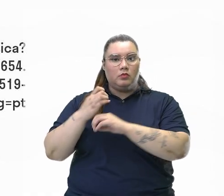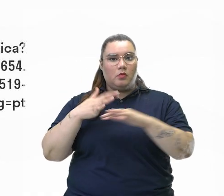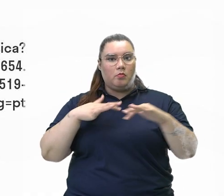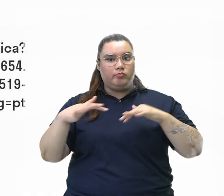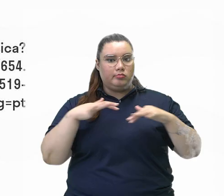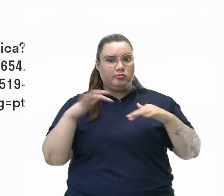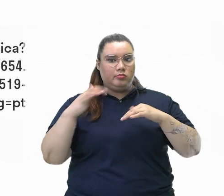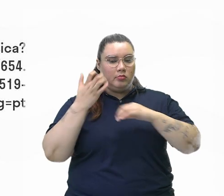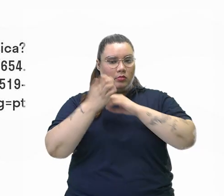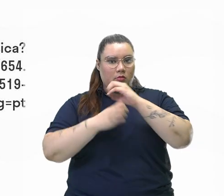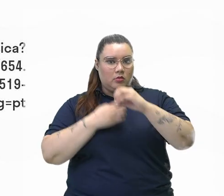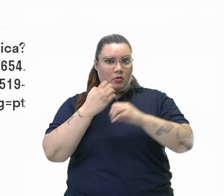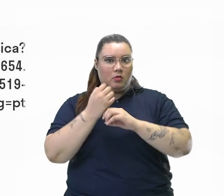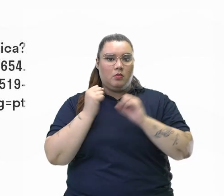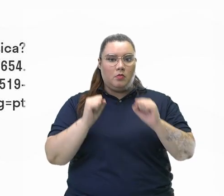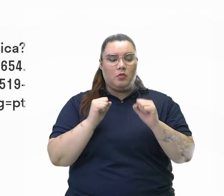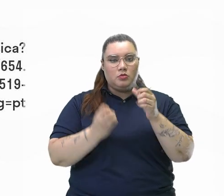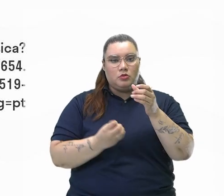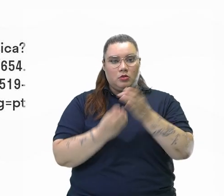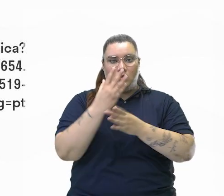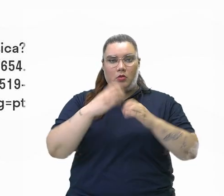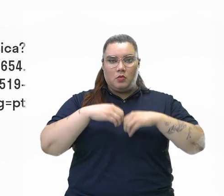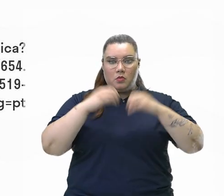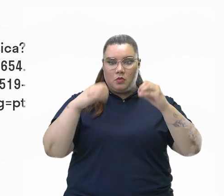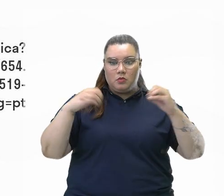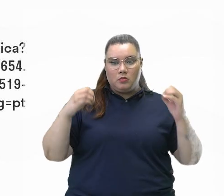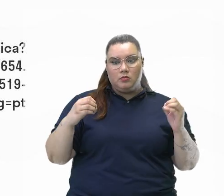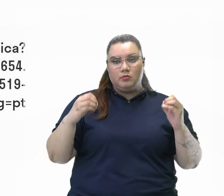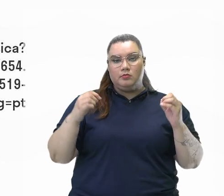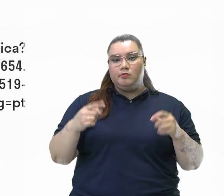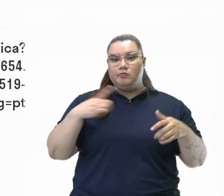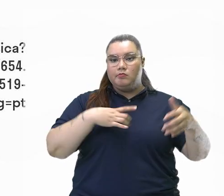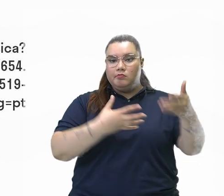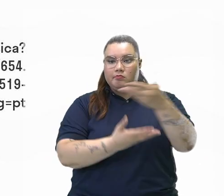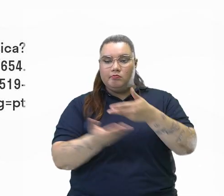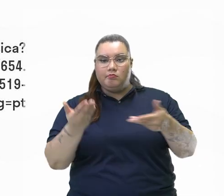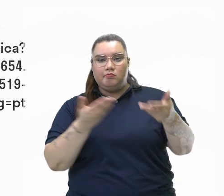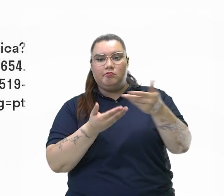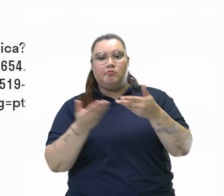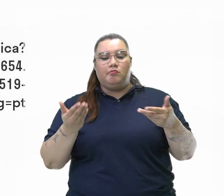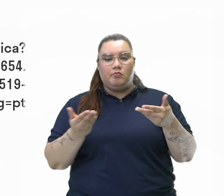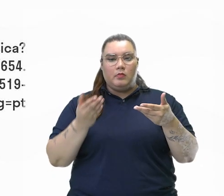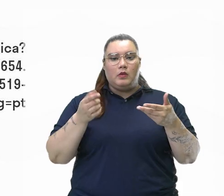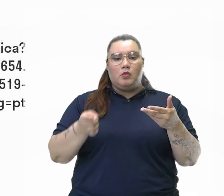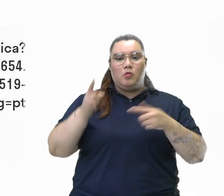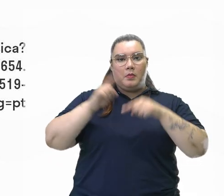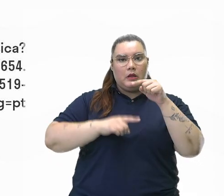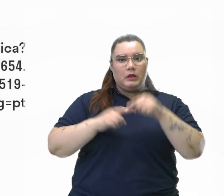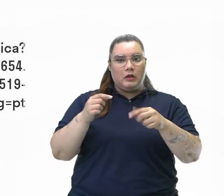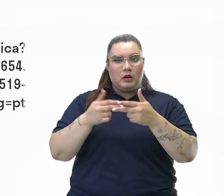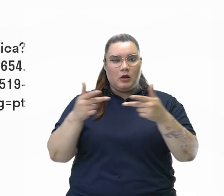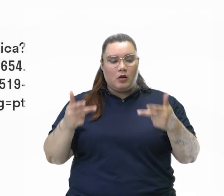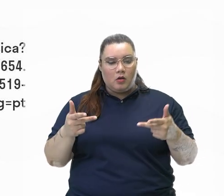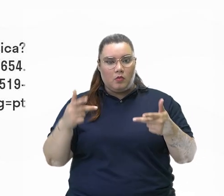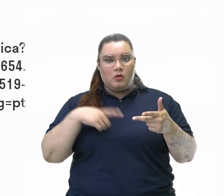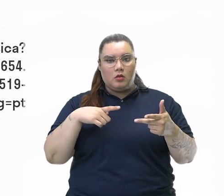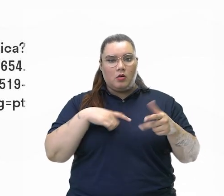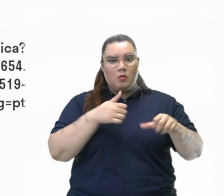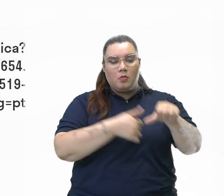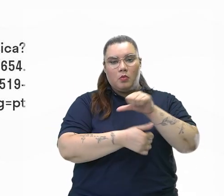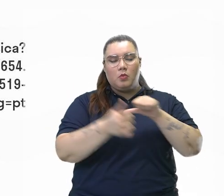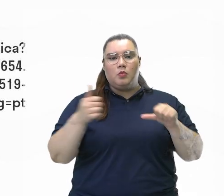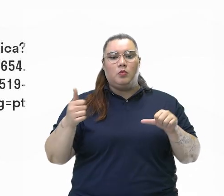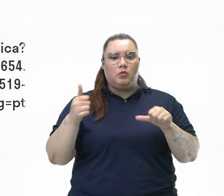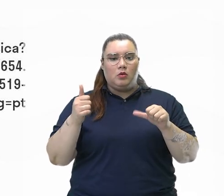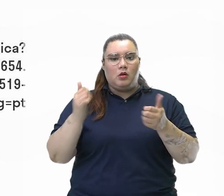consideração a vibração do elétron, ele pode gerar uma onda. Ao interagir com o aparelho de medição,